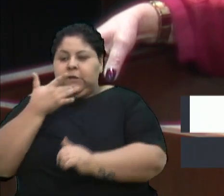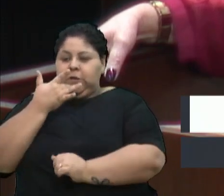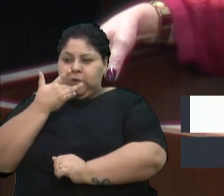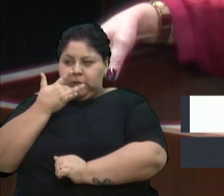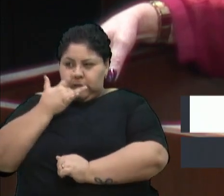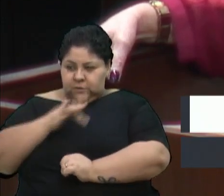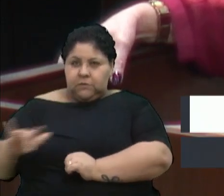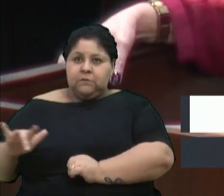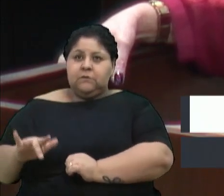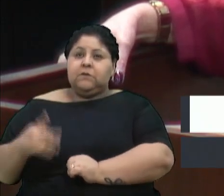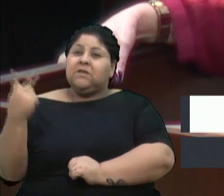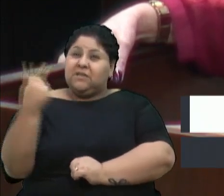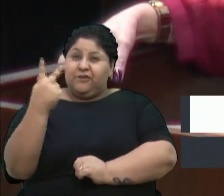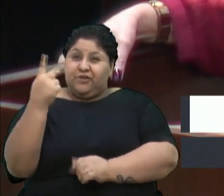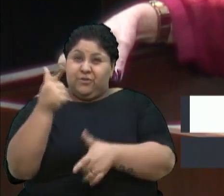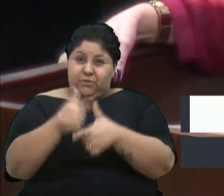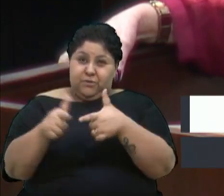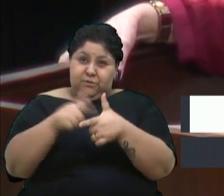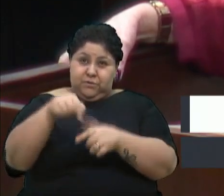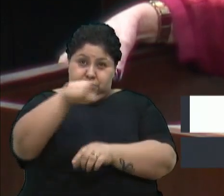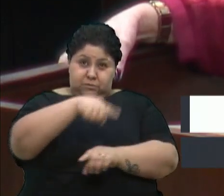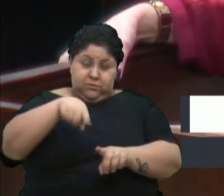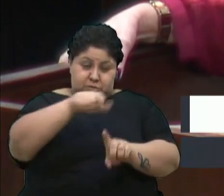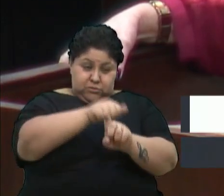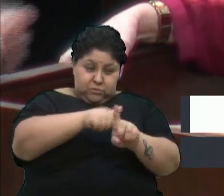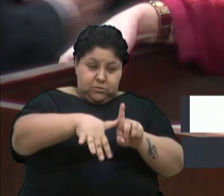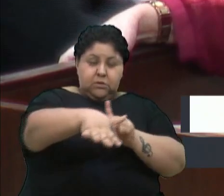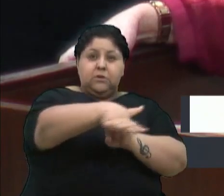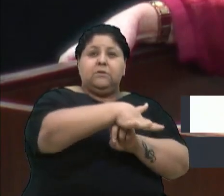2 mazelas ainda da nossa sociedade, né?